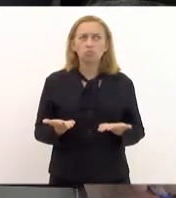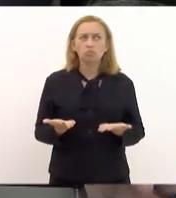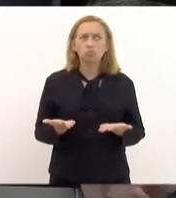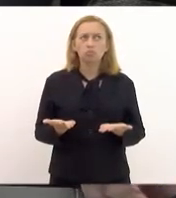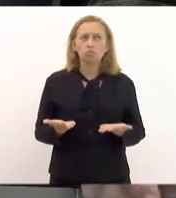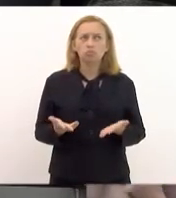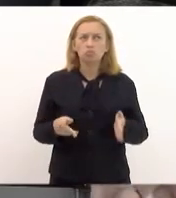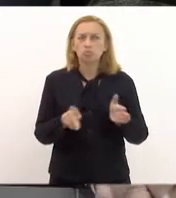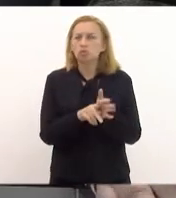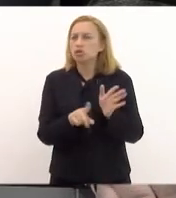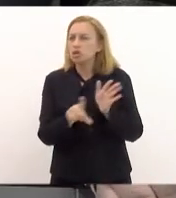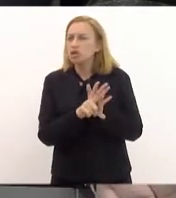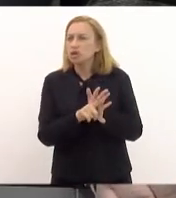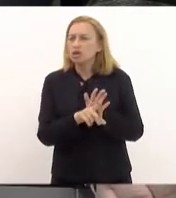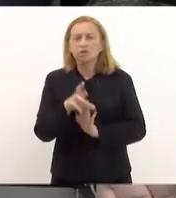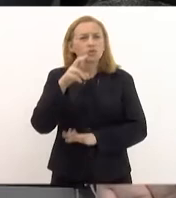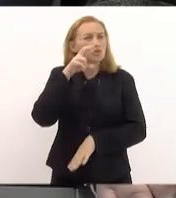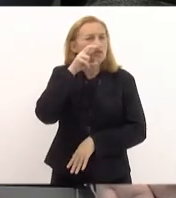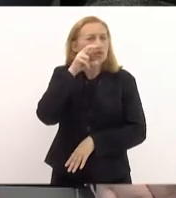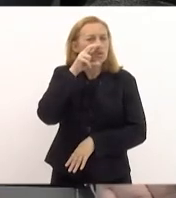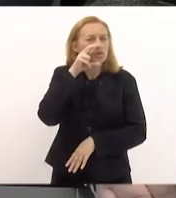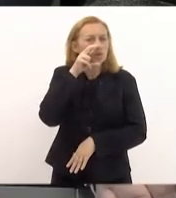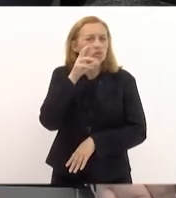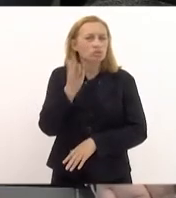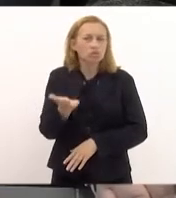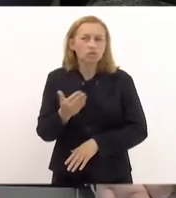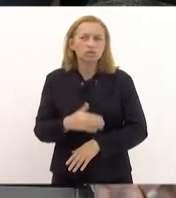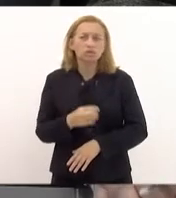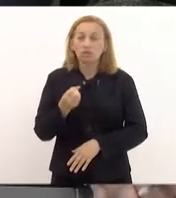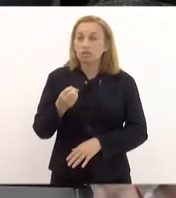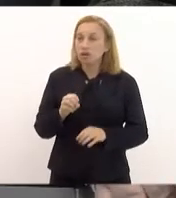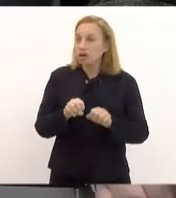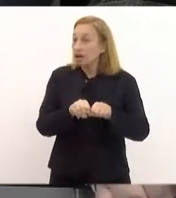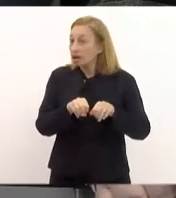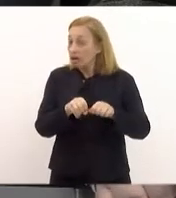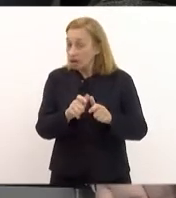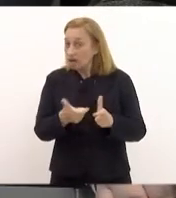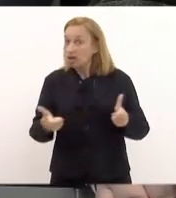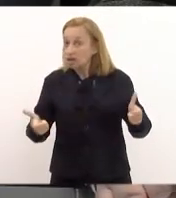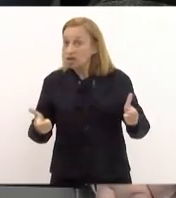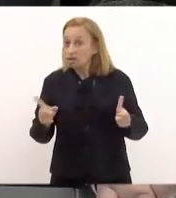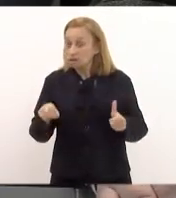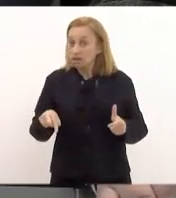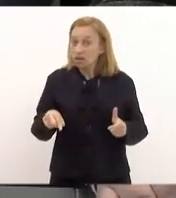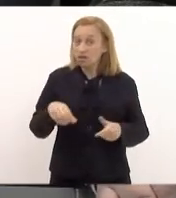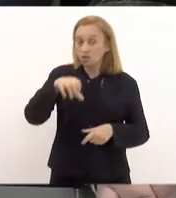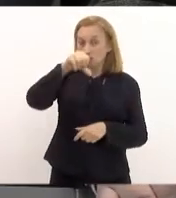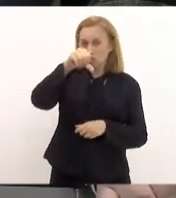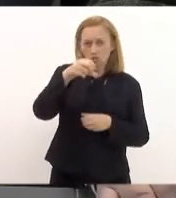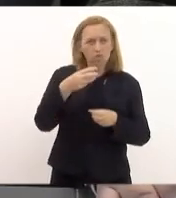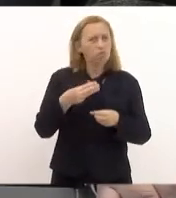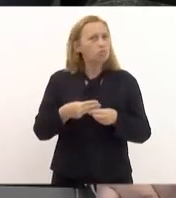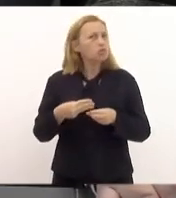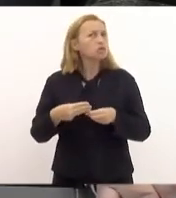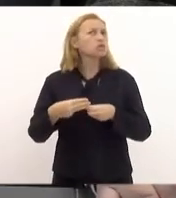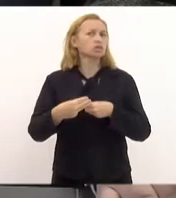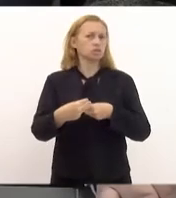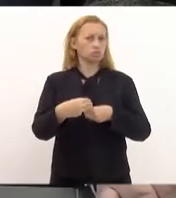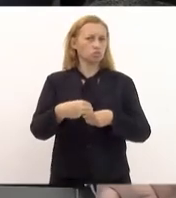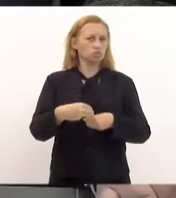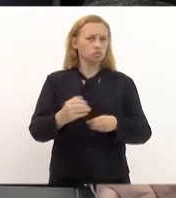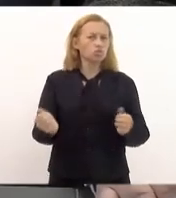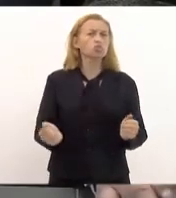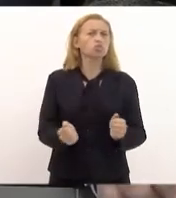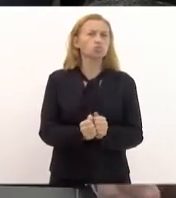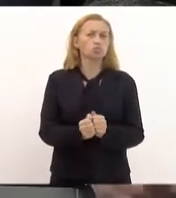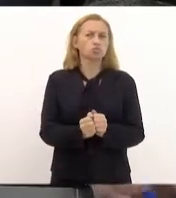o projeto-lei do Rosenberg, ele é muito amplo, né? Quer dizer, são 9 municípios, né, envolvidos nisso aí.